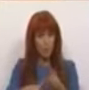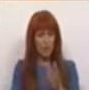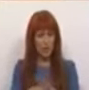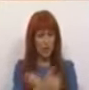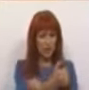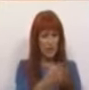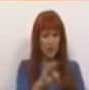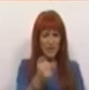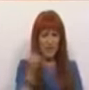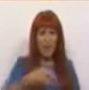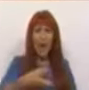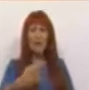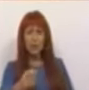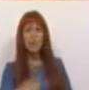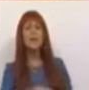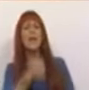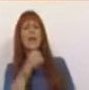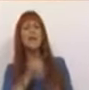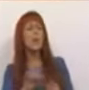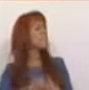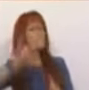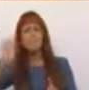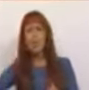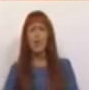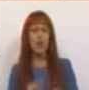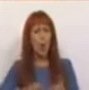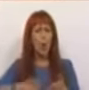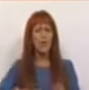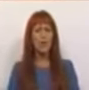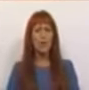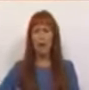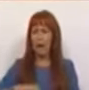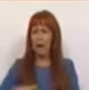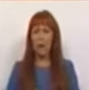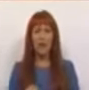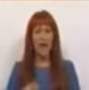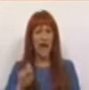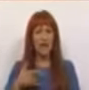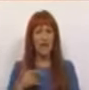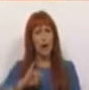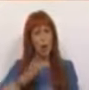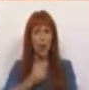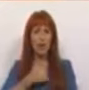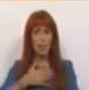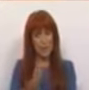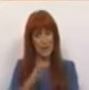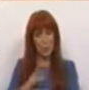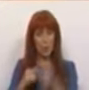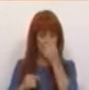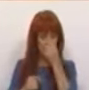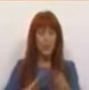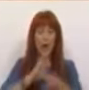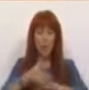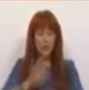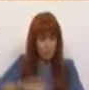de lei 545/13, que determina a eliminação desses contratos milionários com a EDP e outras empresas do setor,